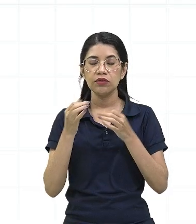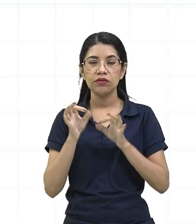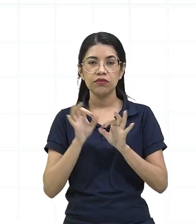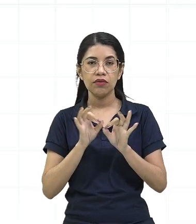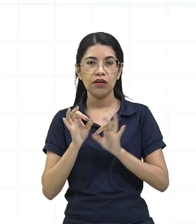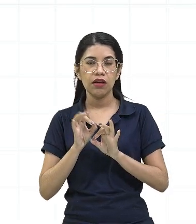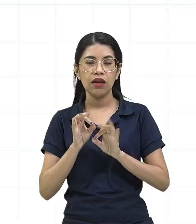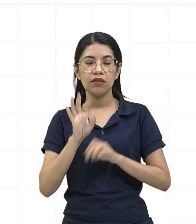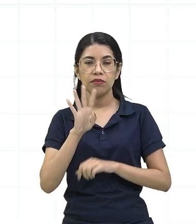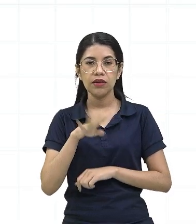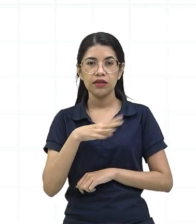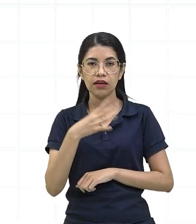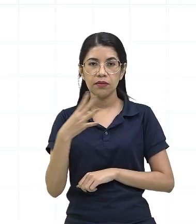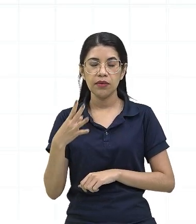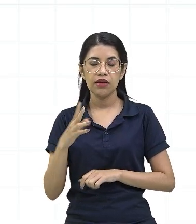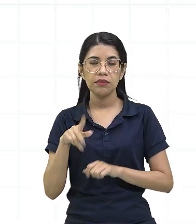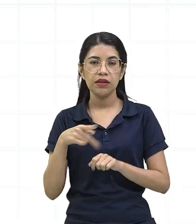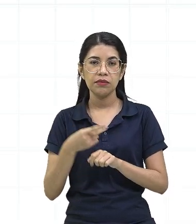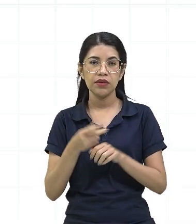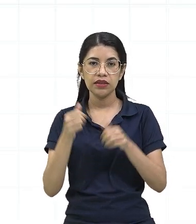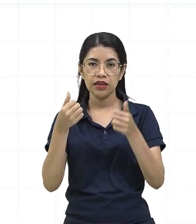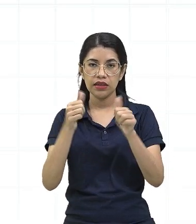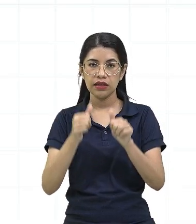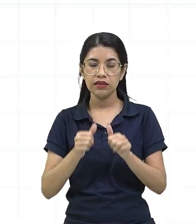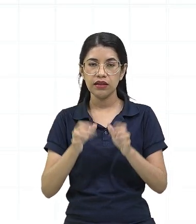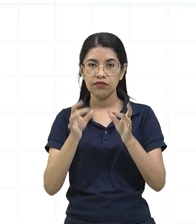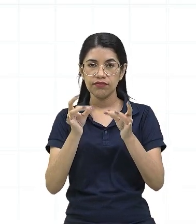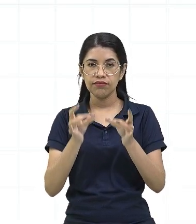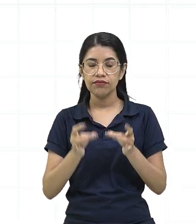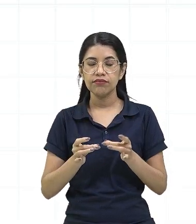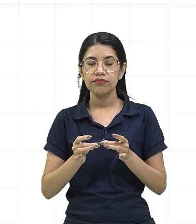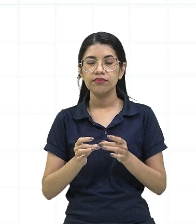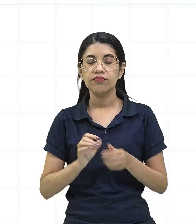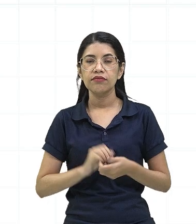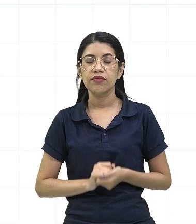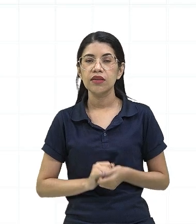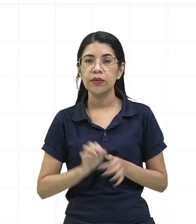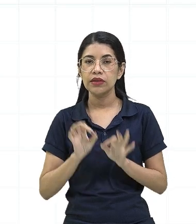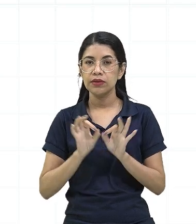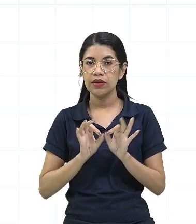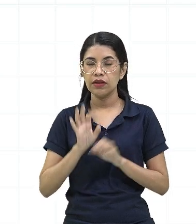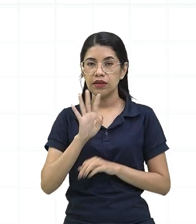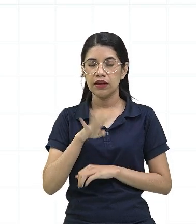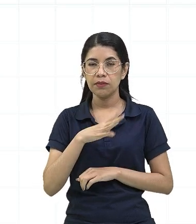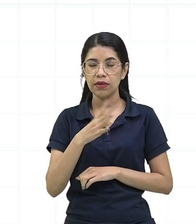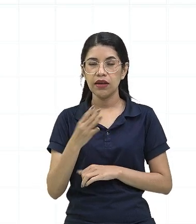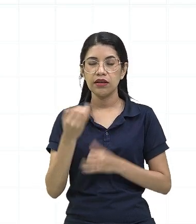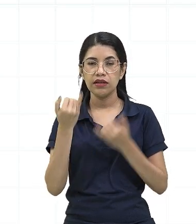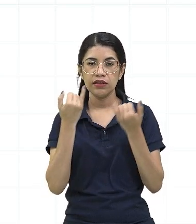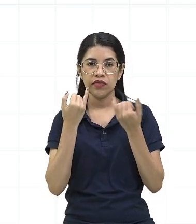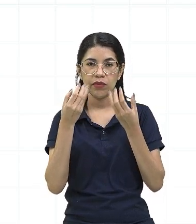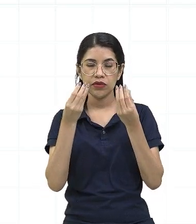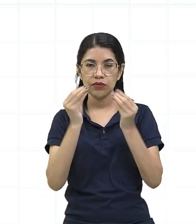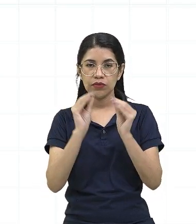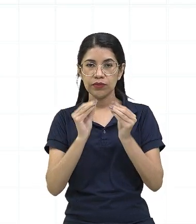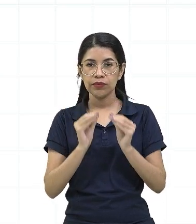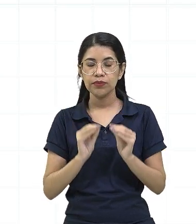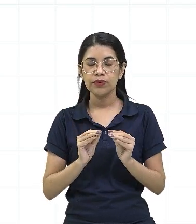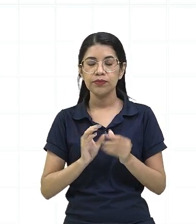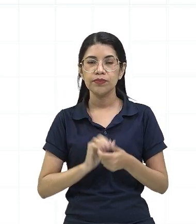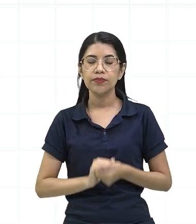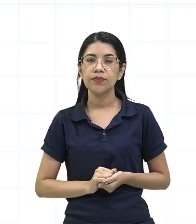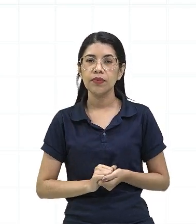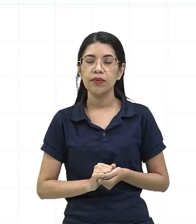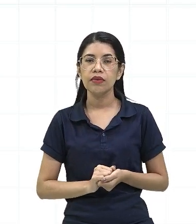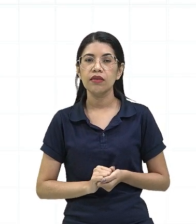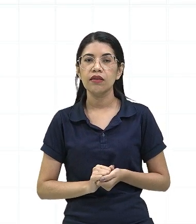tabela para análise. Então, observe que agora eles já organizaram uma tabela para mostrar os dados, né, que eles obteram. Olha. Então, nós